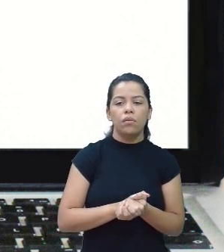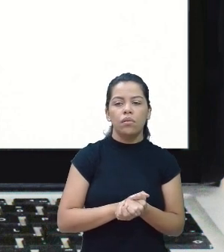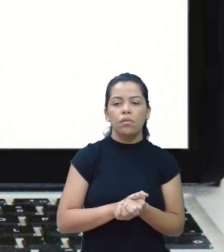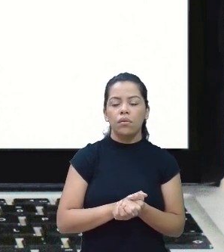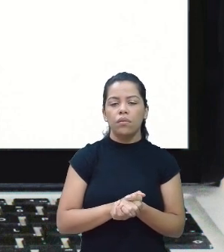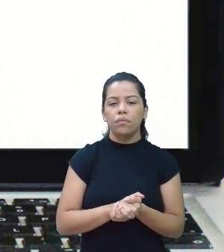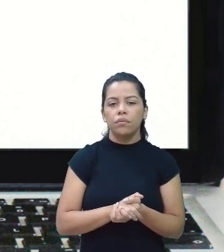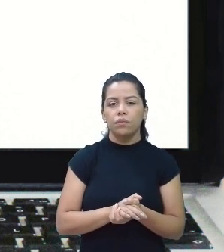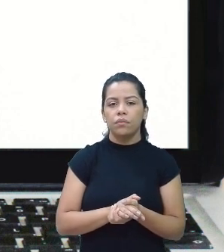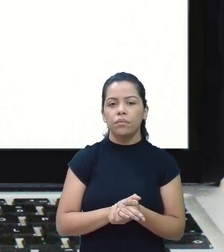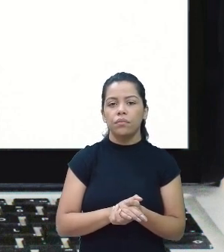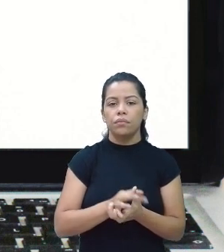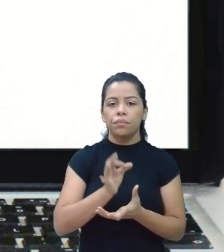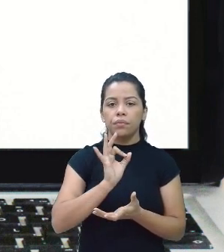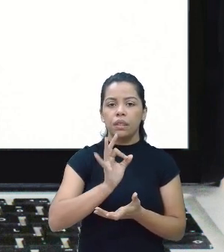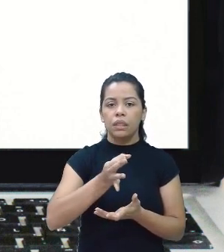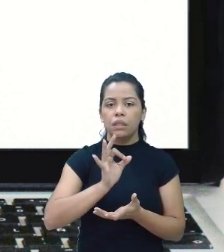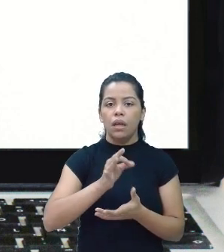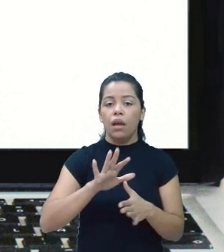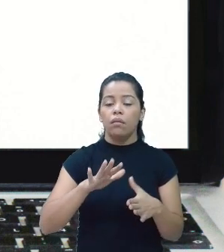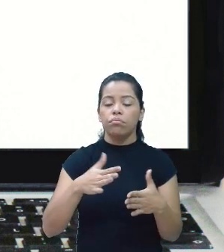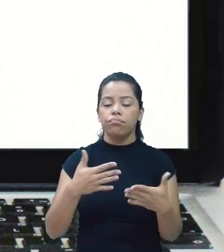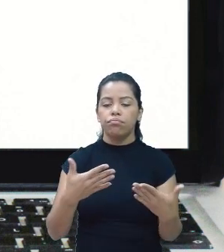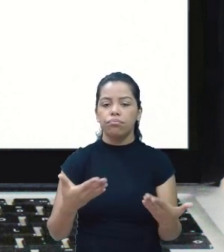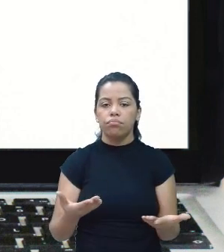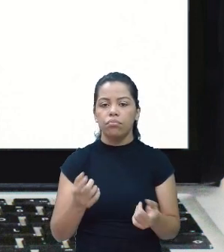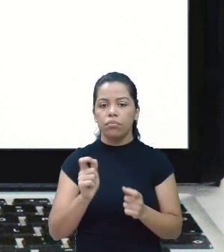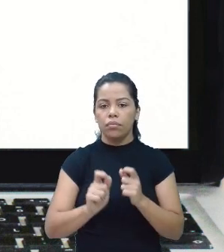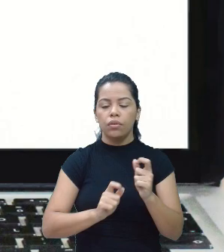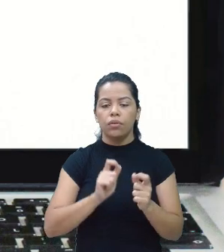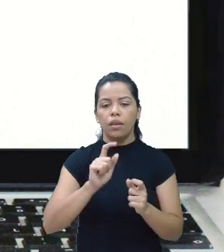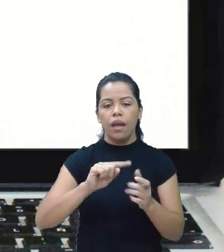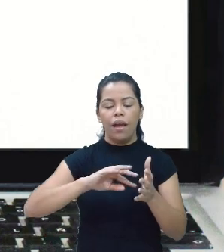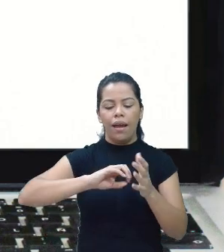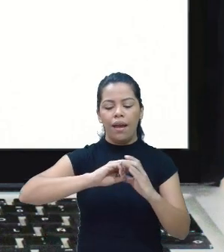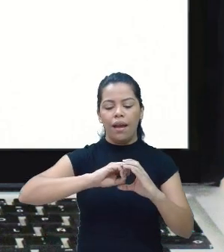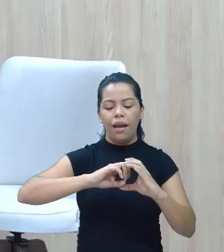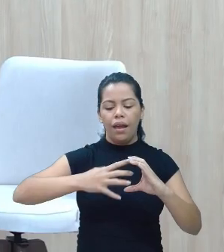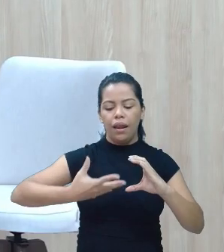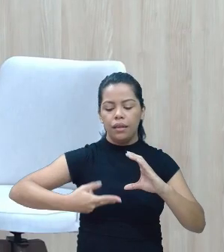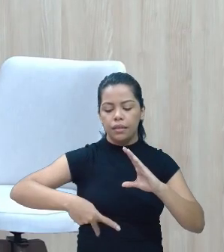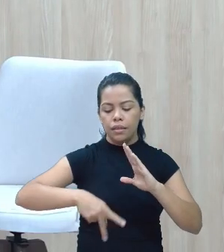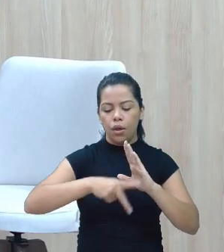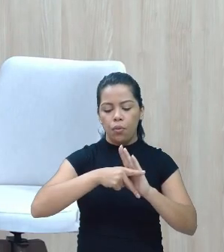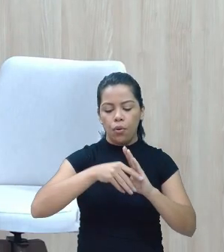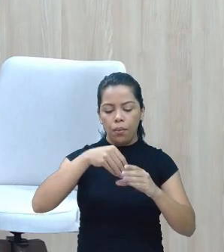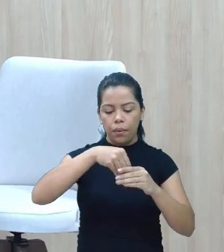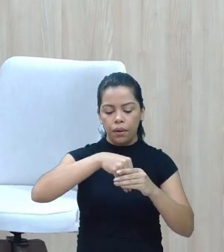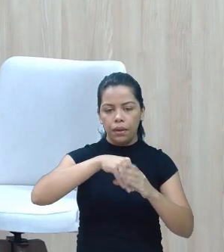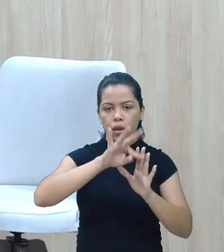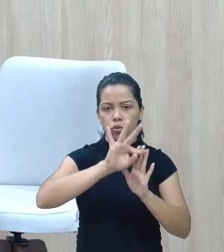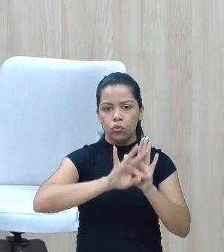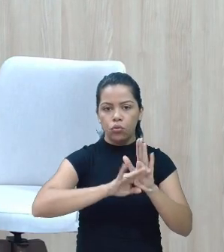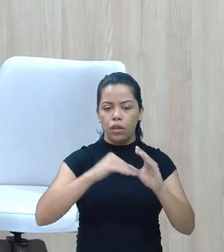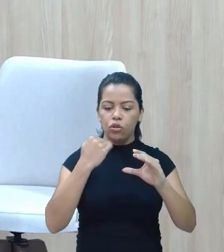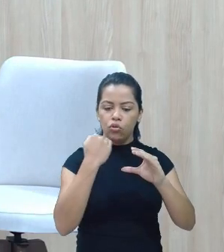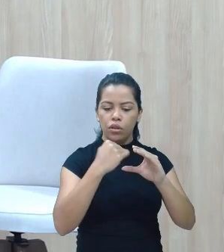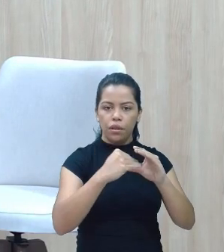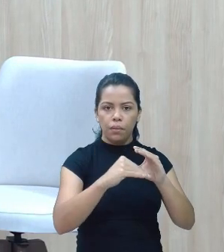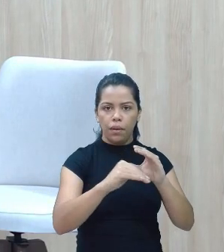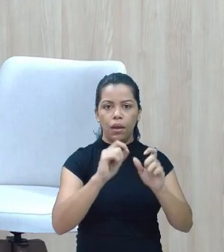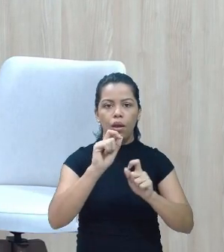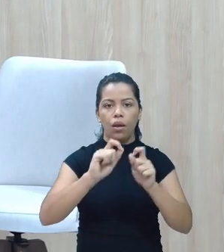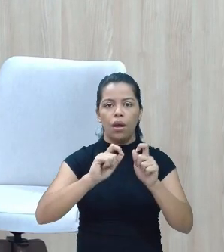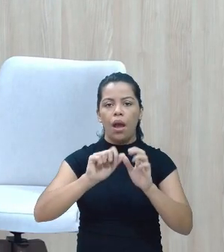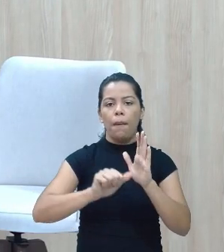Olivia Canva. Beleza. Então, quais são as características de um e-mail? Primeiramente, você tem que